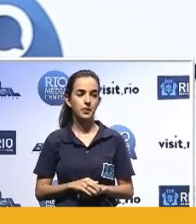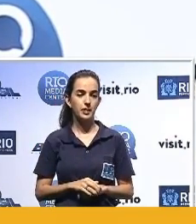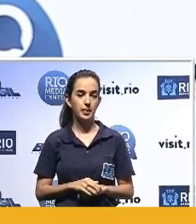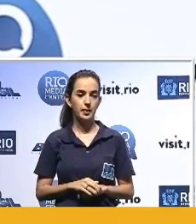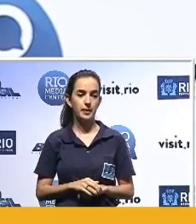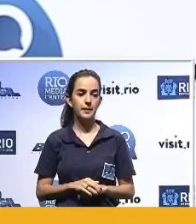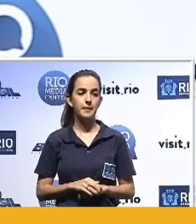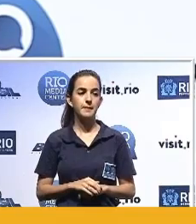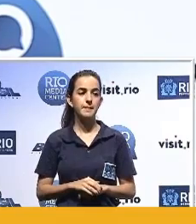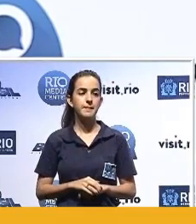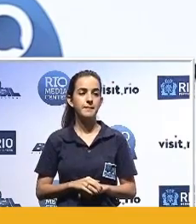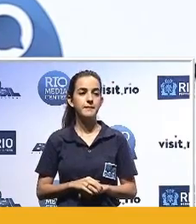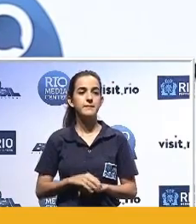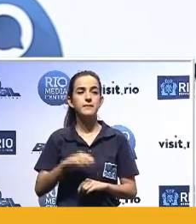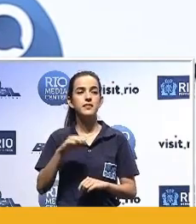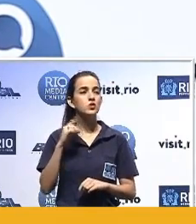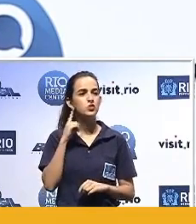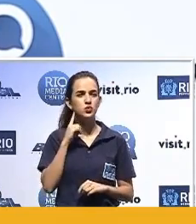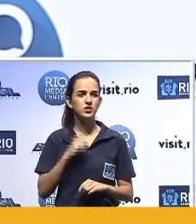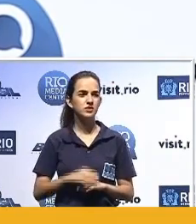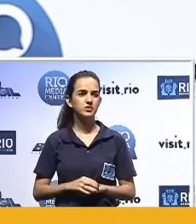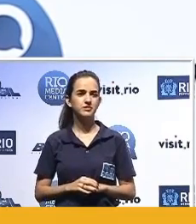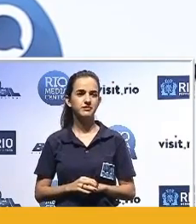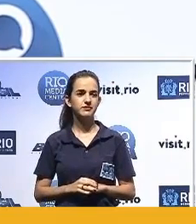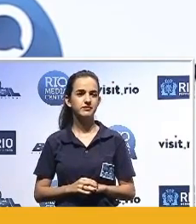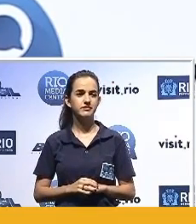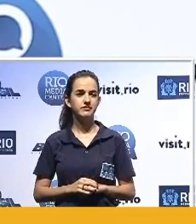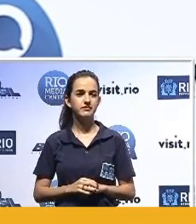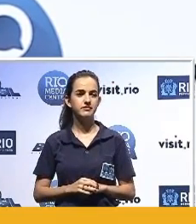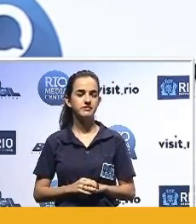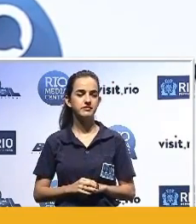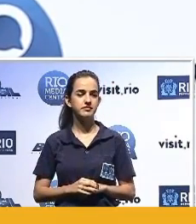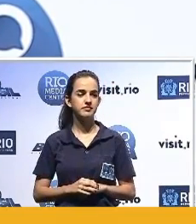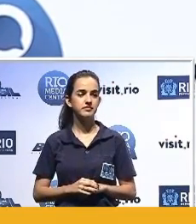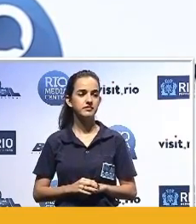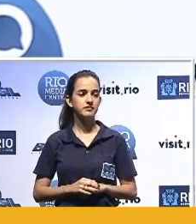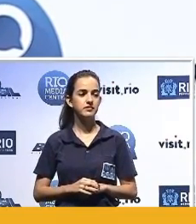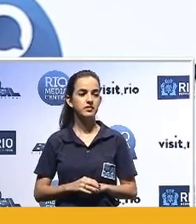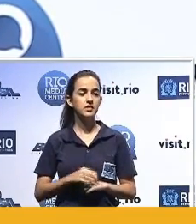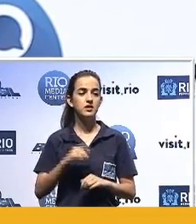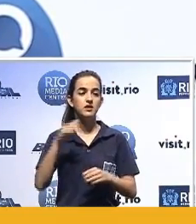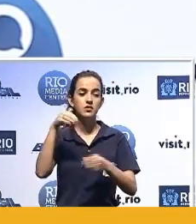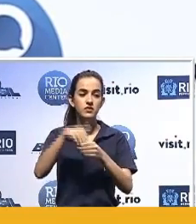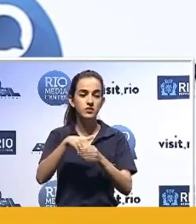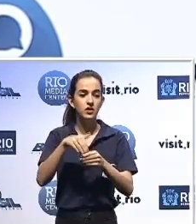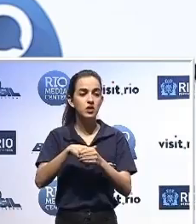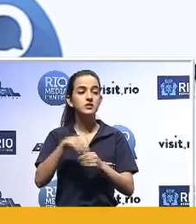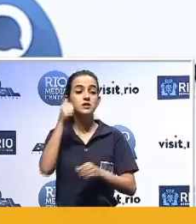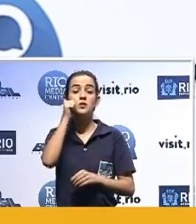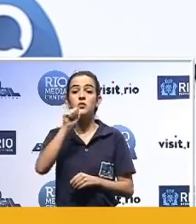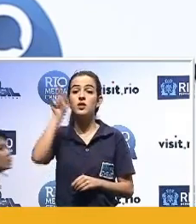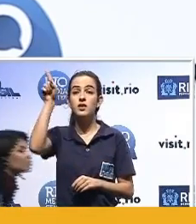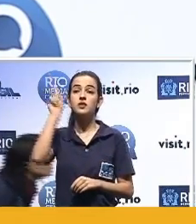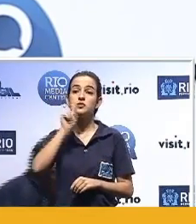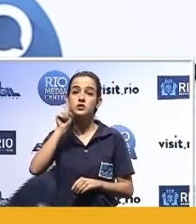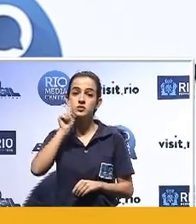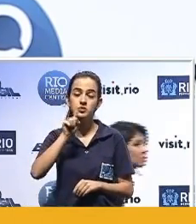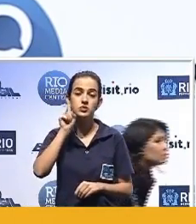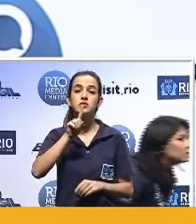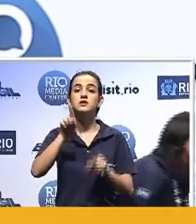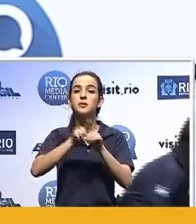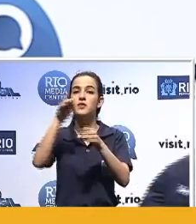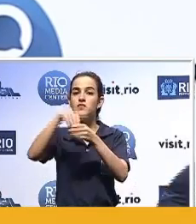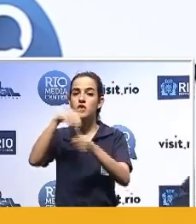historicamente observado, década de 60, o direito das minorias raciais nos Estados Unidos, o voto da mulher nos Estados Unidos, o voto da mulher no